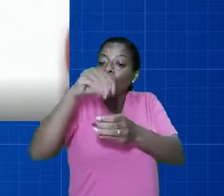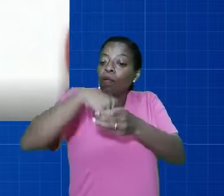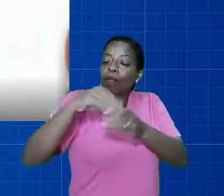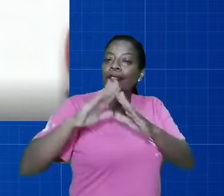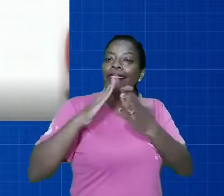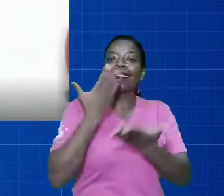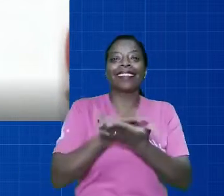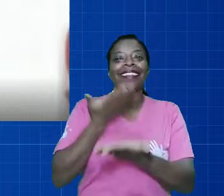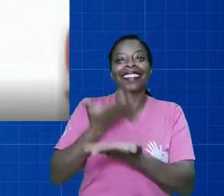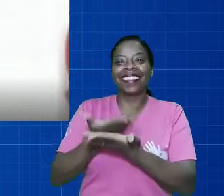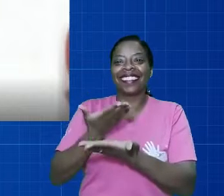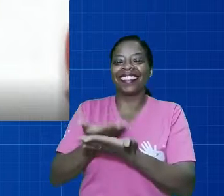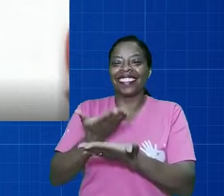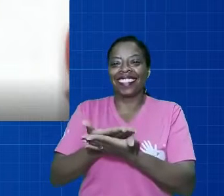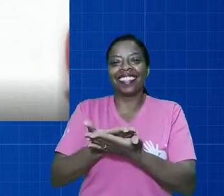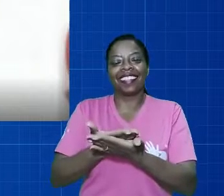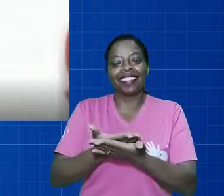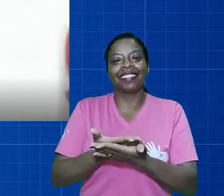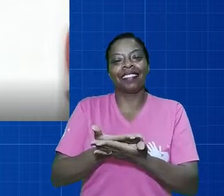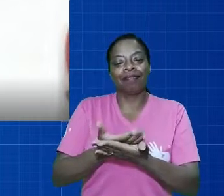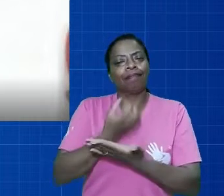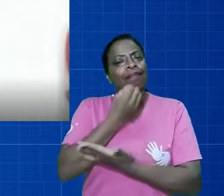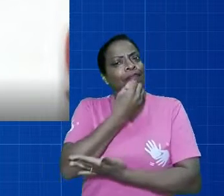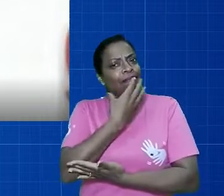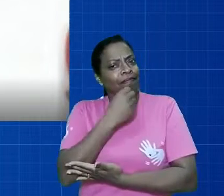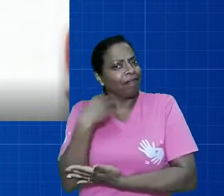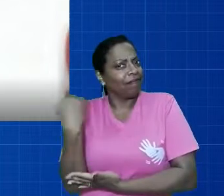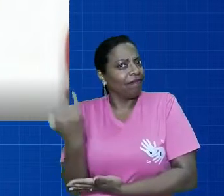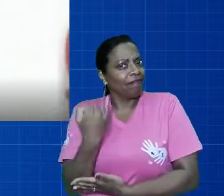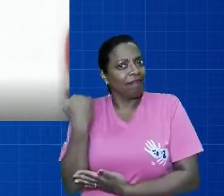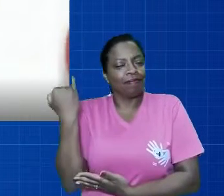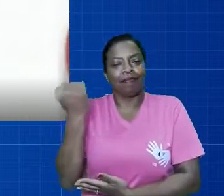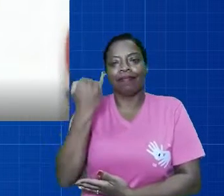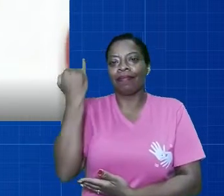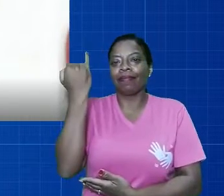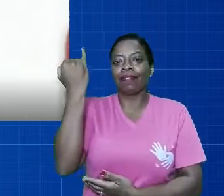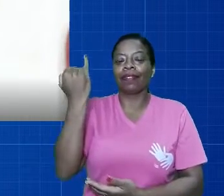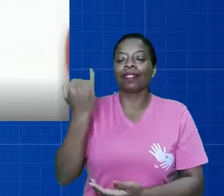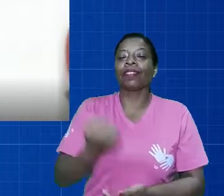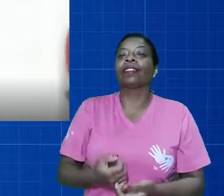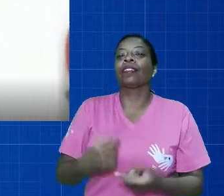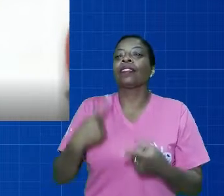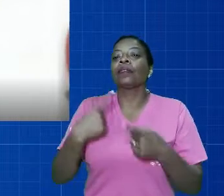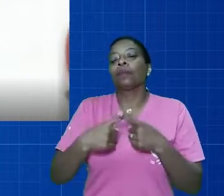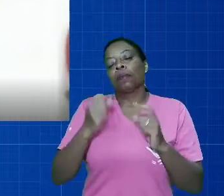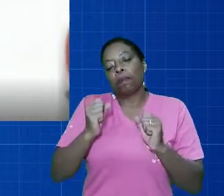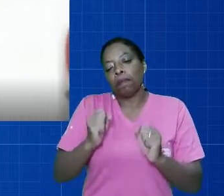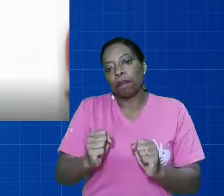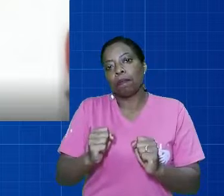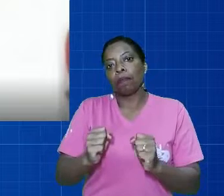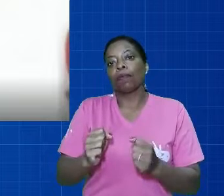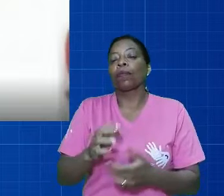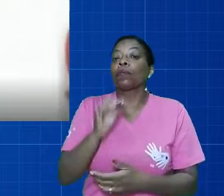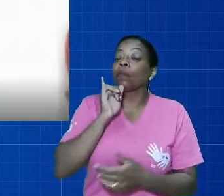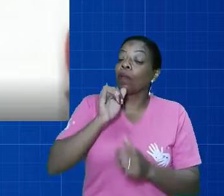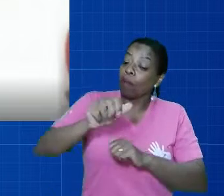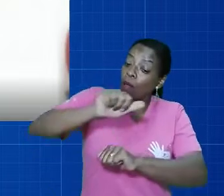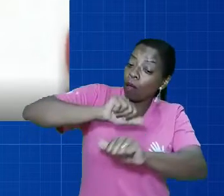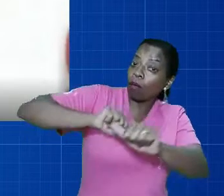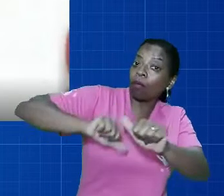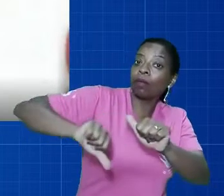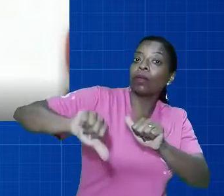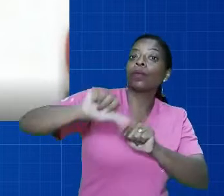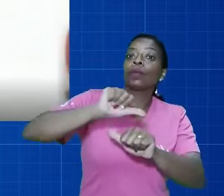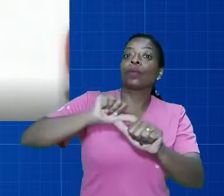estar dentro da escola, né? E isso é uma questão bastante importante. Vai mudar as dinâmicas, claro,